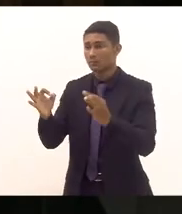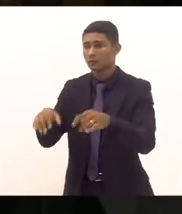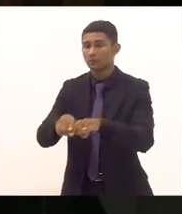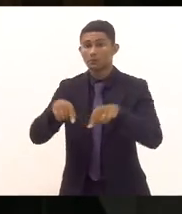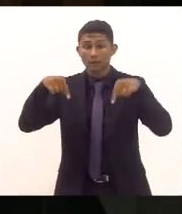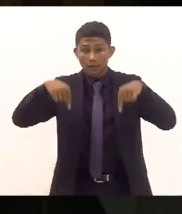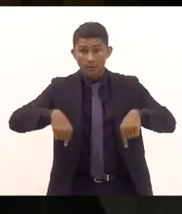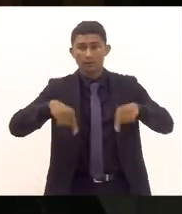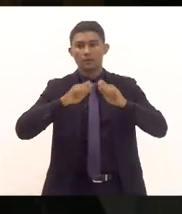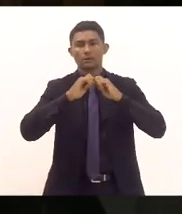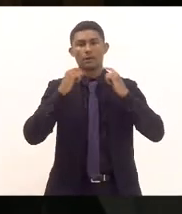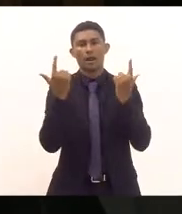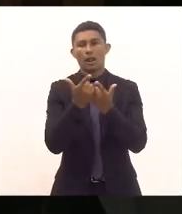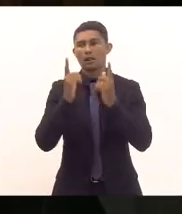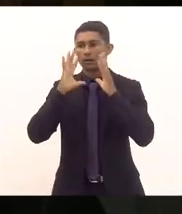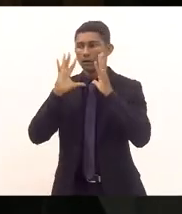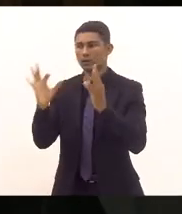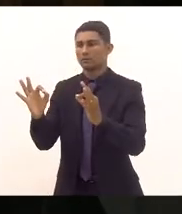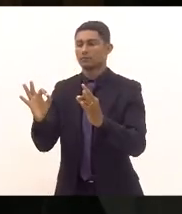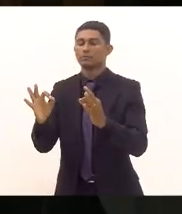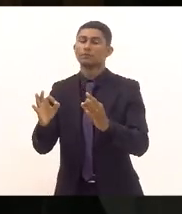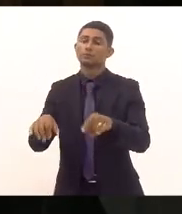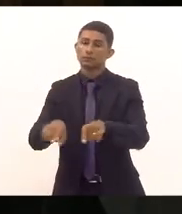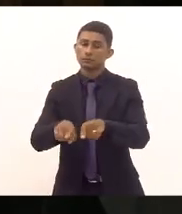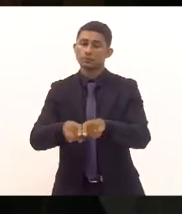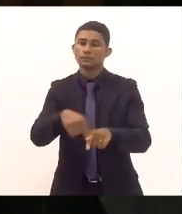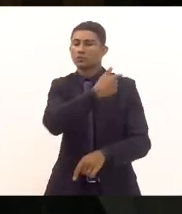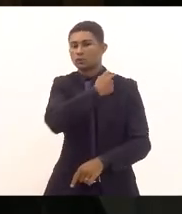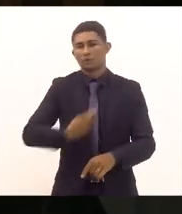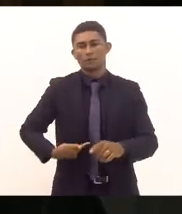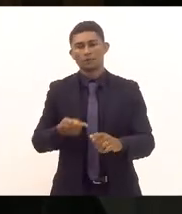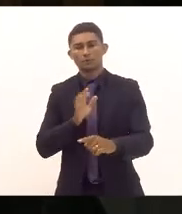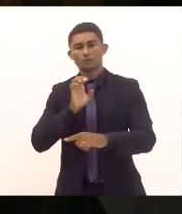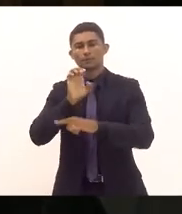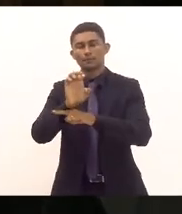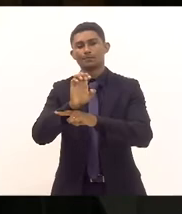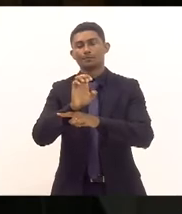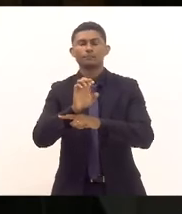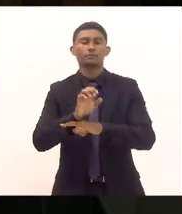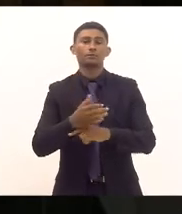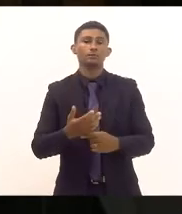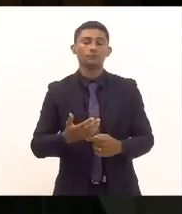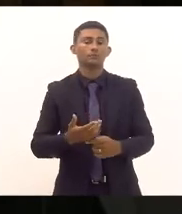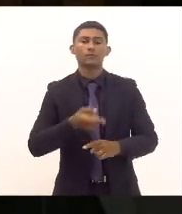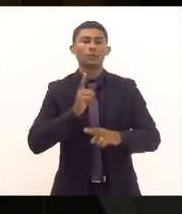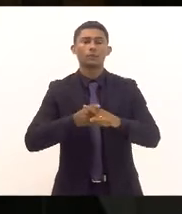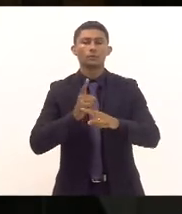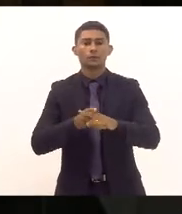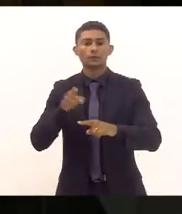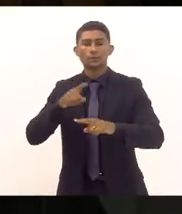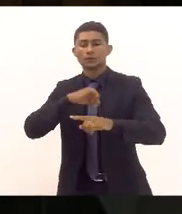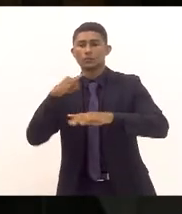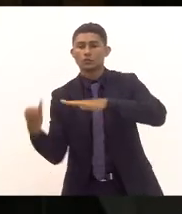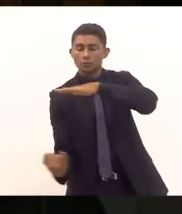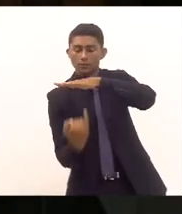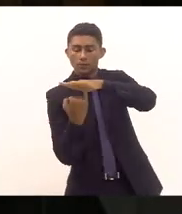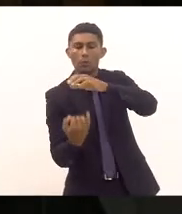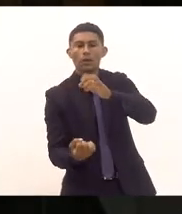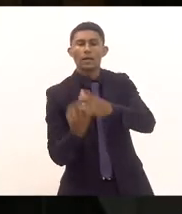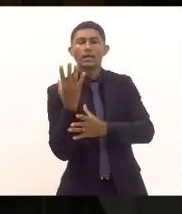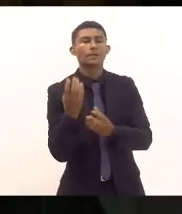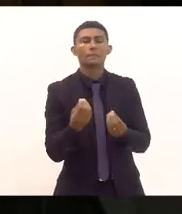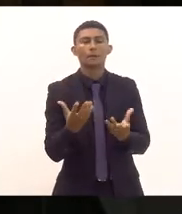legislativo e especialmente do Governo do Estado o wi-fi é uma instituição que foi criada para produzir ciência e